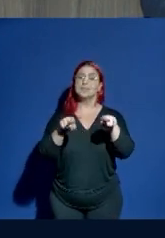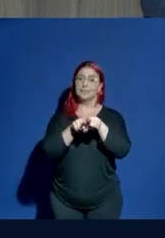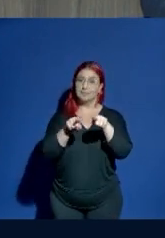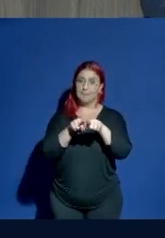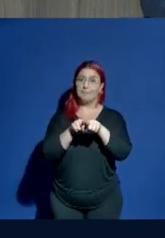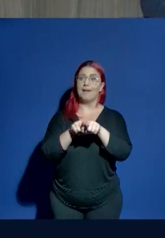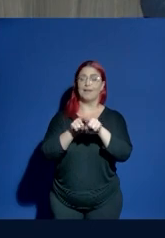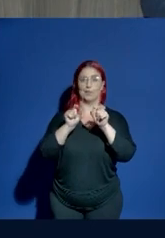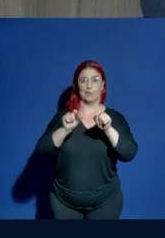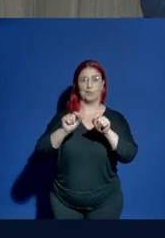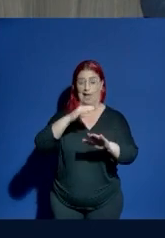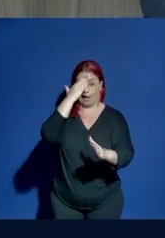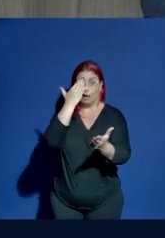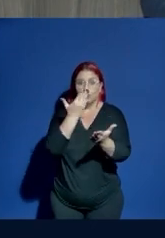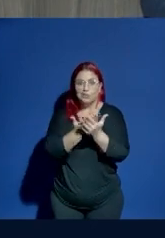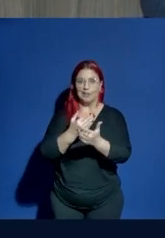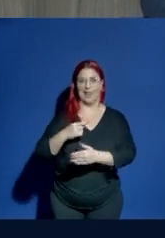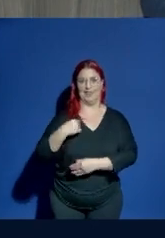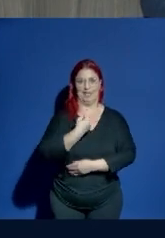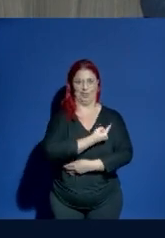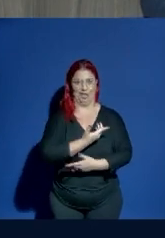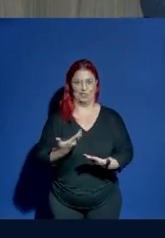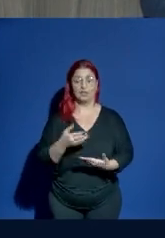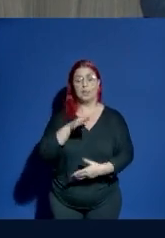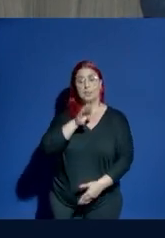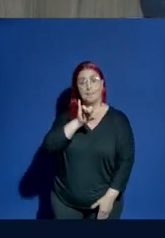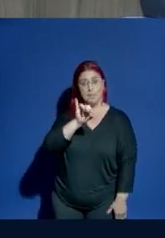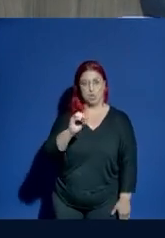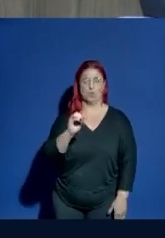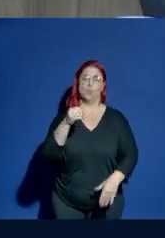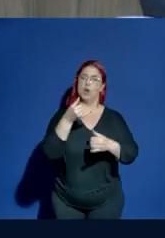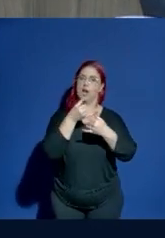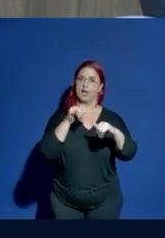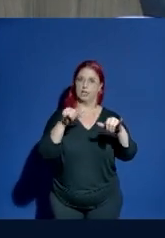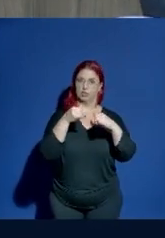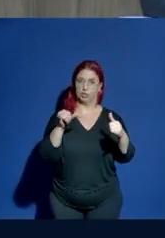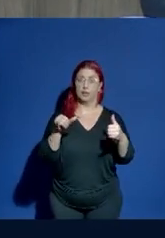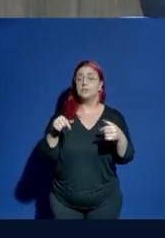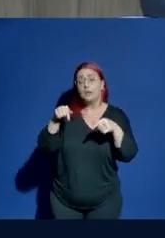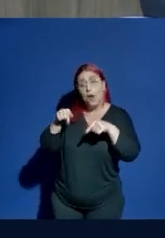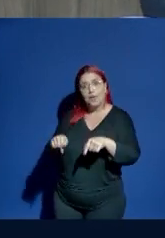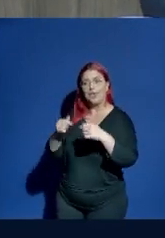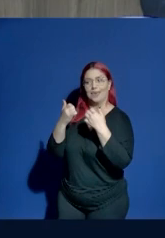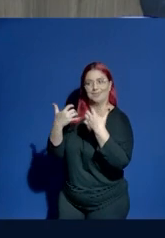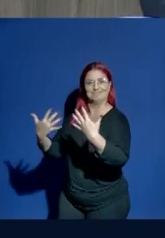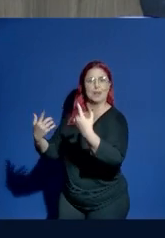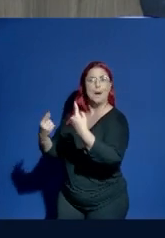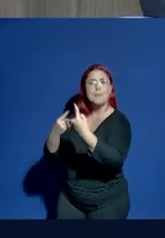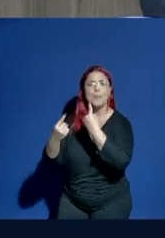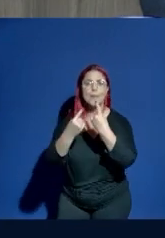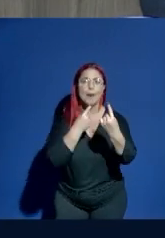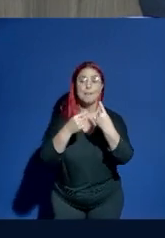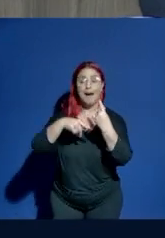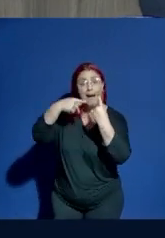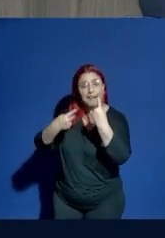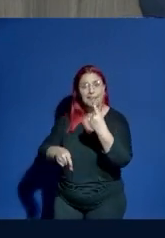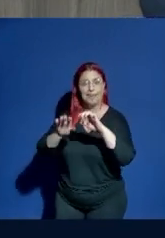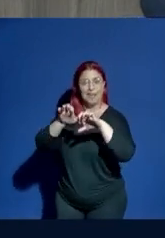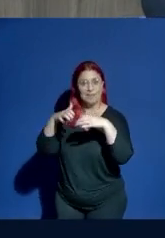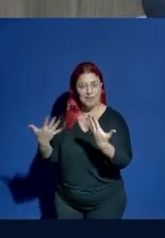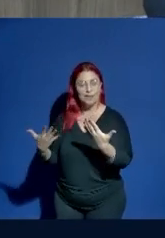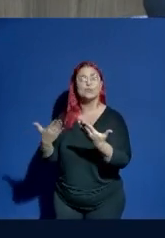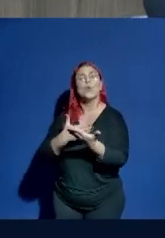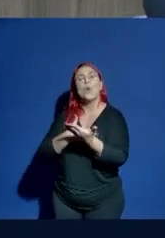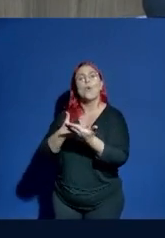acreditar mais na nossa bioenergia, né? E a gente começar, através dos fóruns, através dessas discussões, a gente